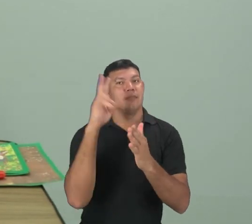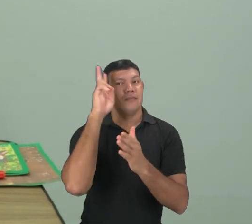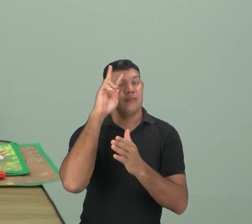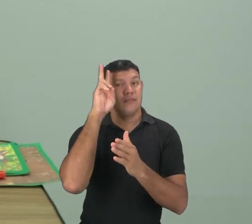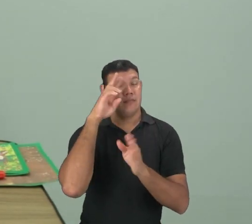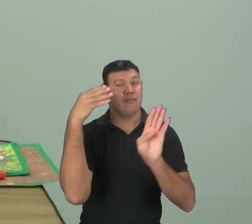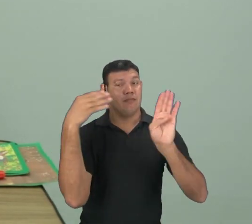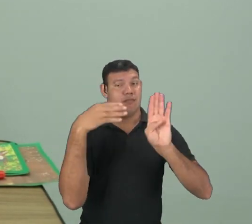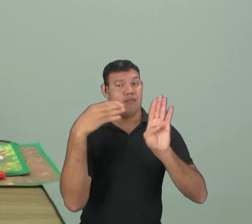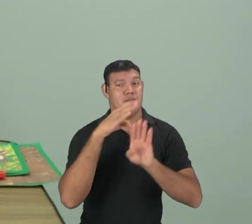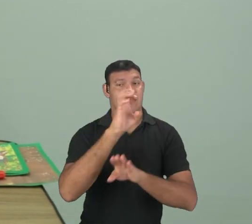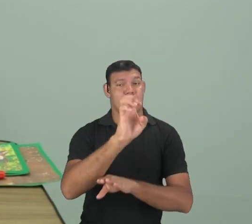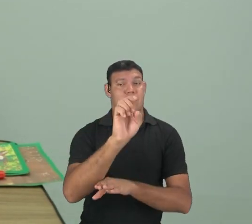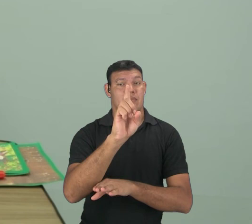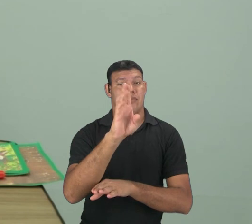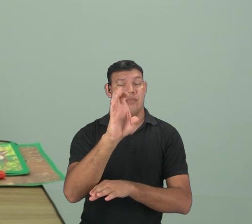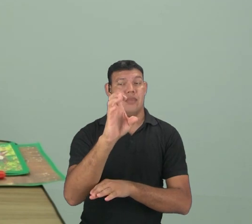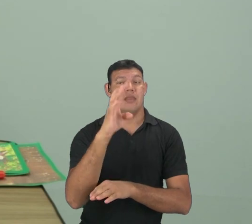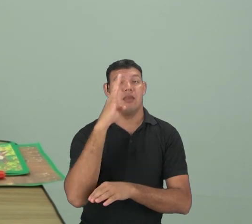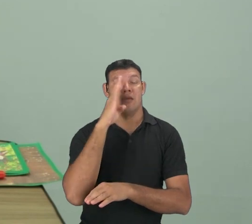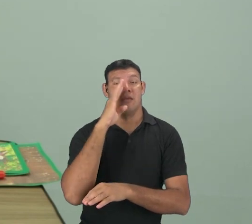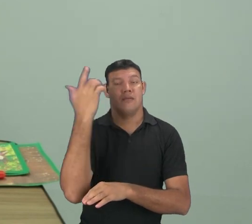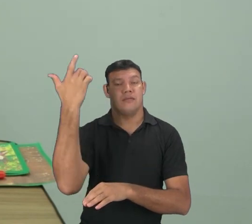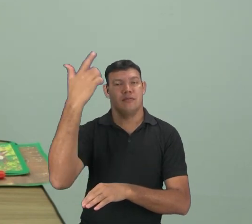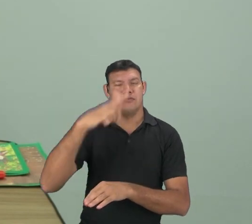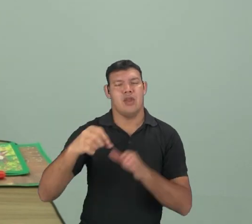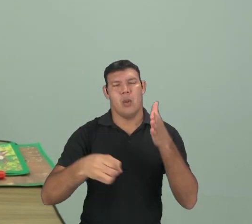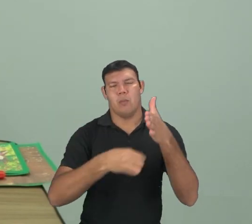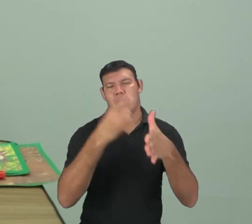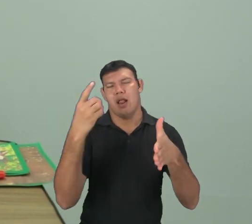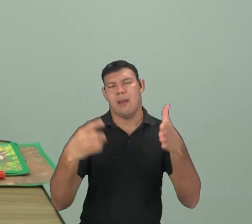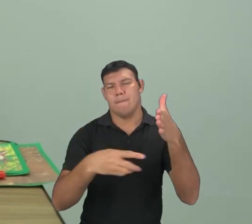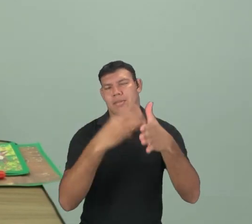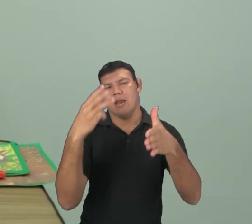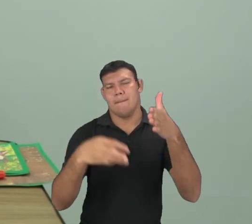aula. Não esqueça de acessar a plataforma Eduque. Nela você pode